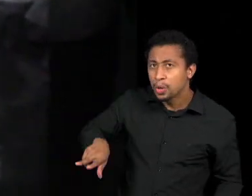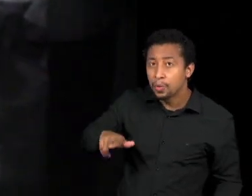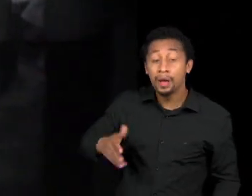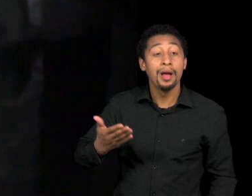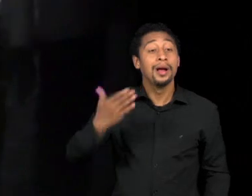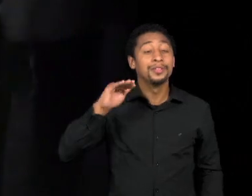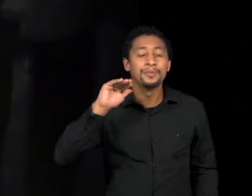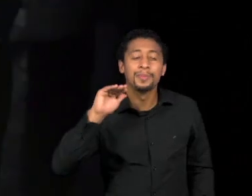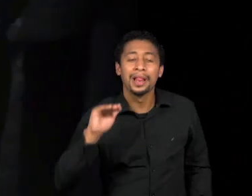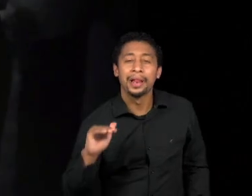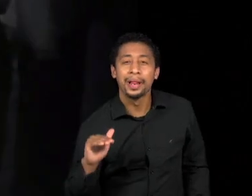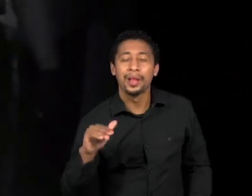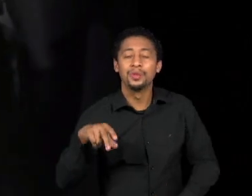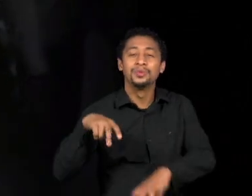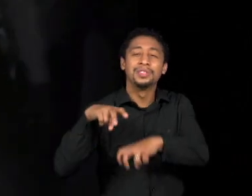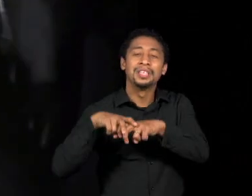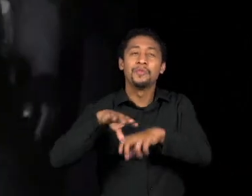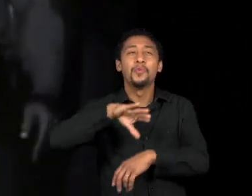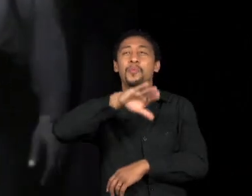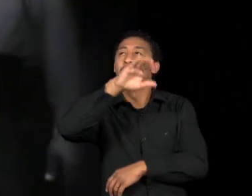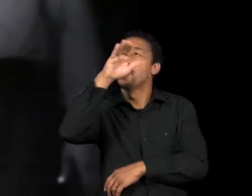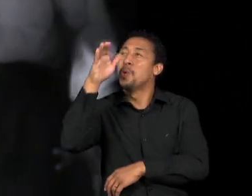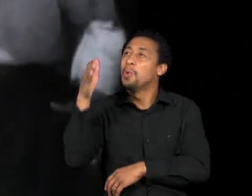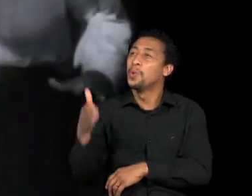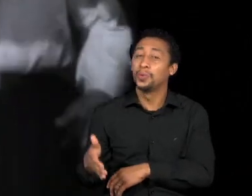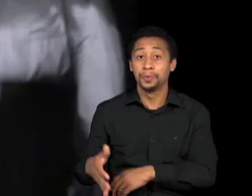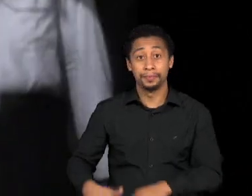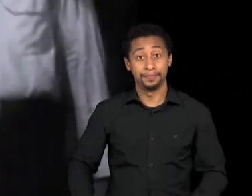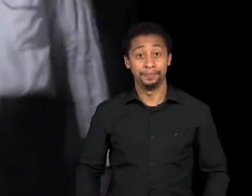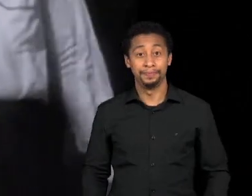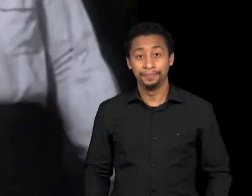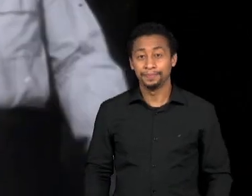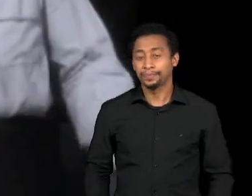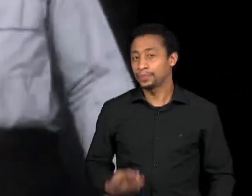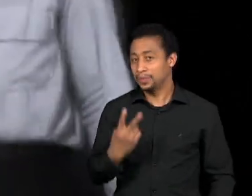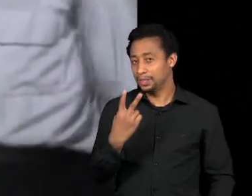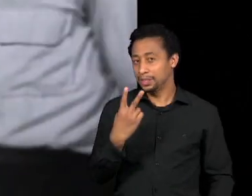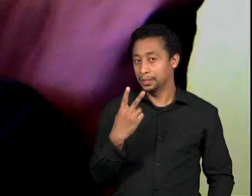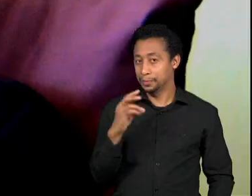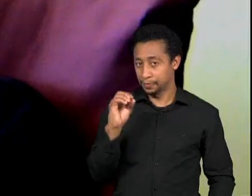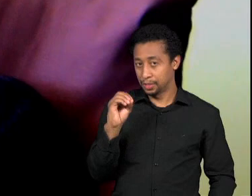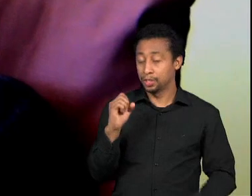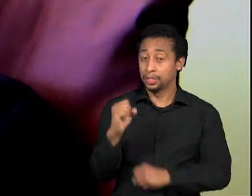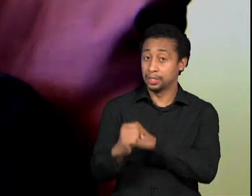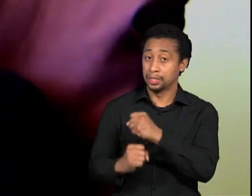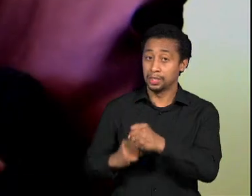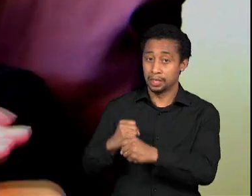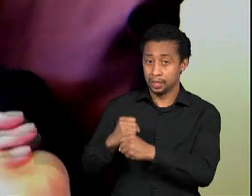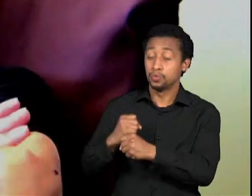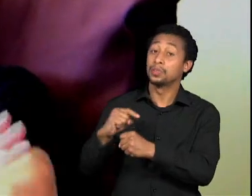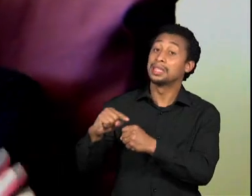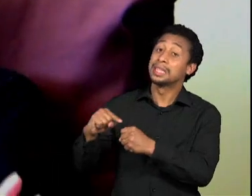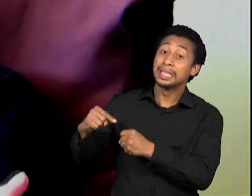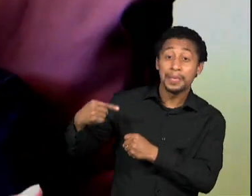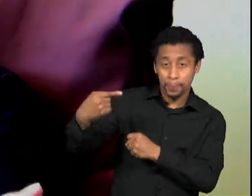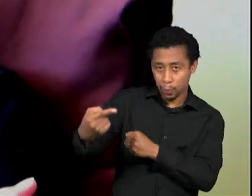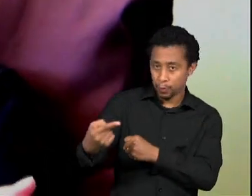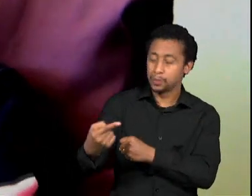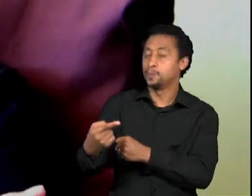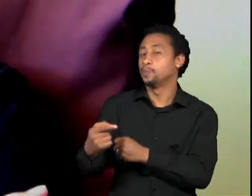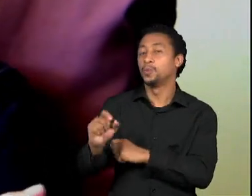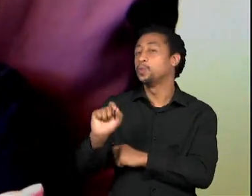ficava sentado no alto do morro. 20 anos depois, no Amuleto, essa religião que